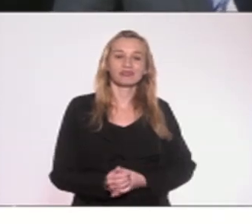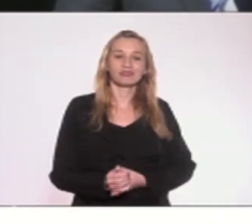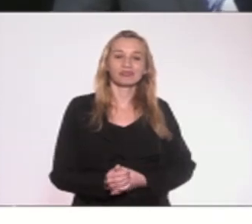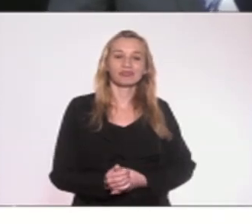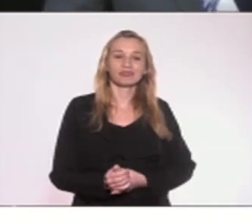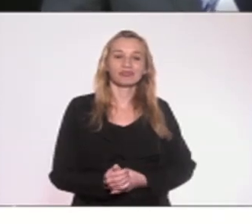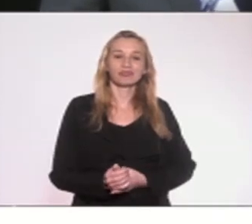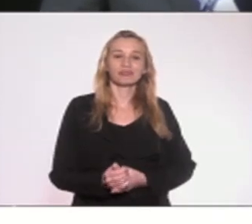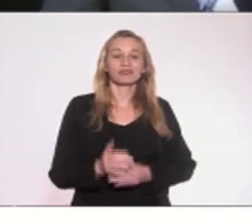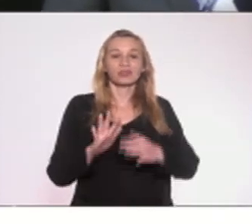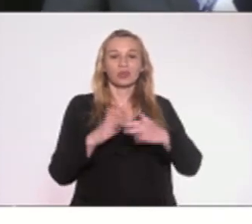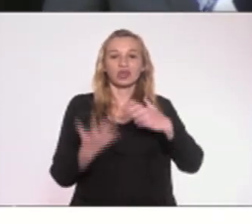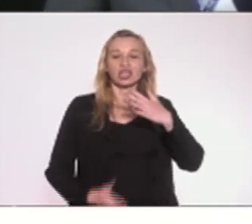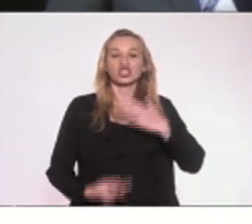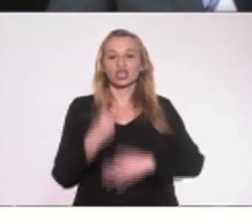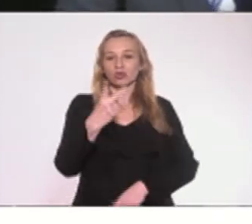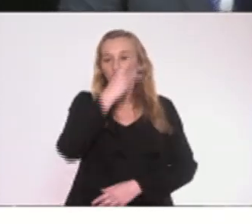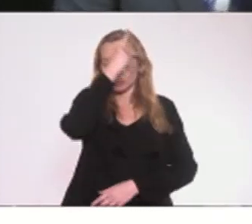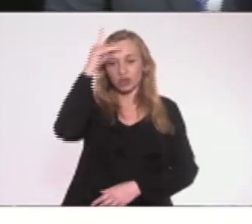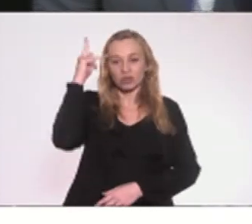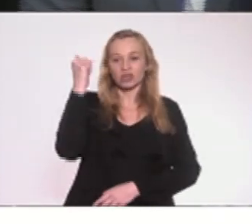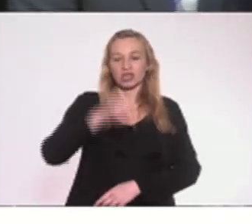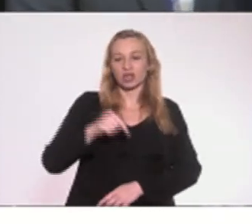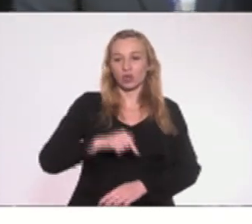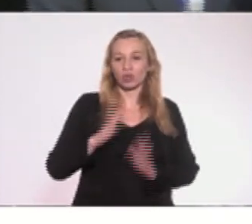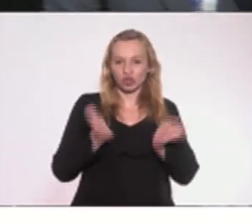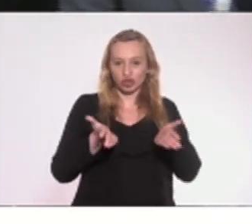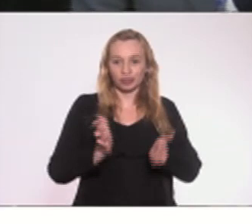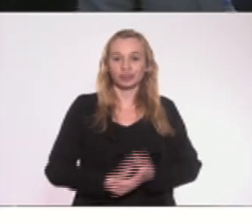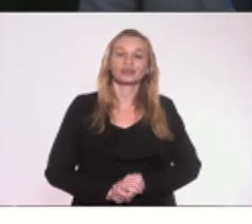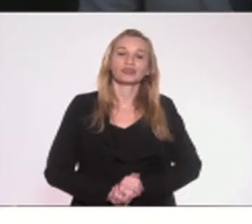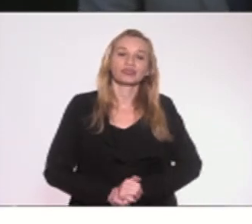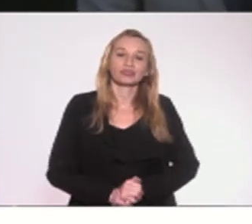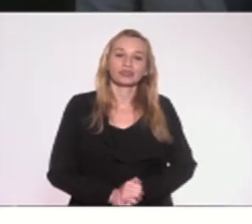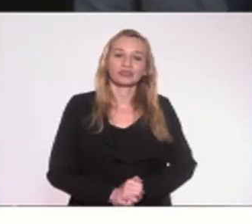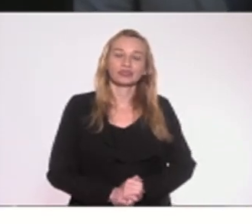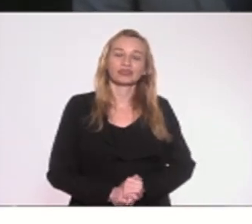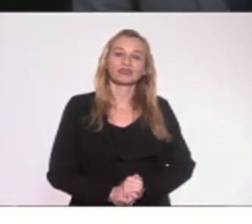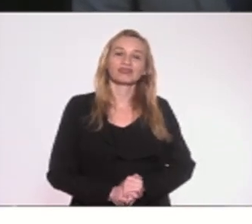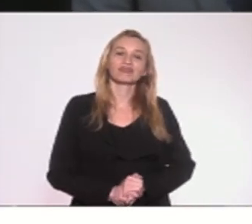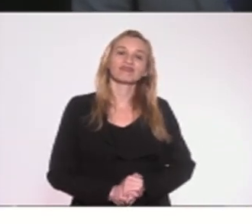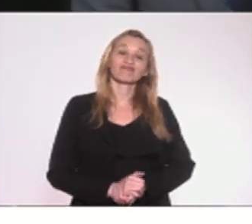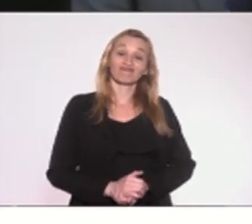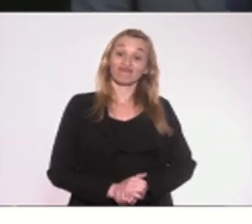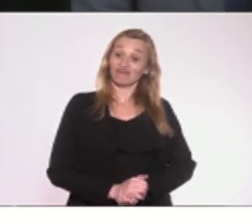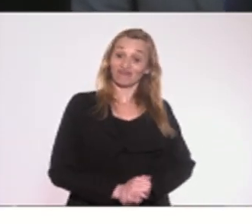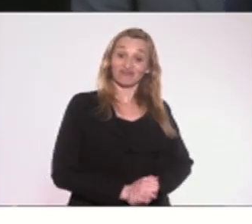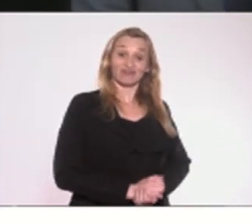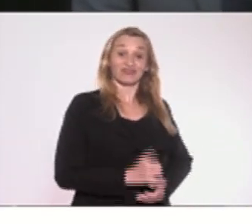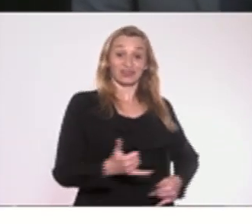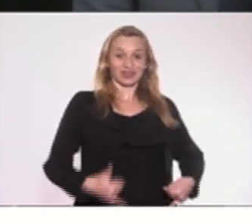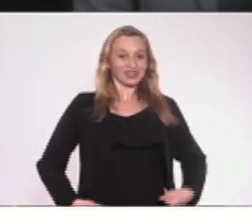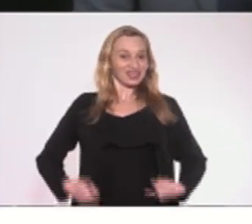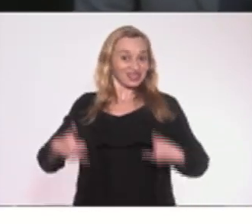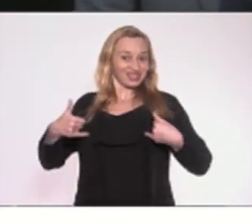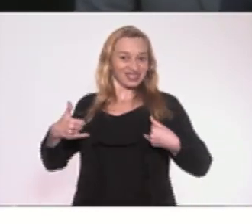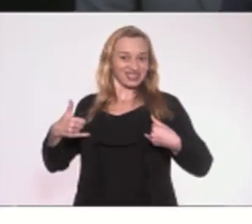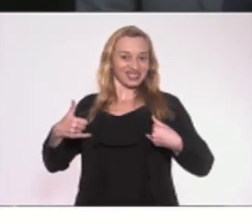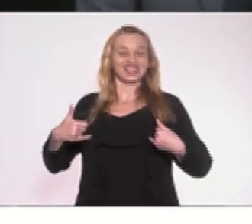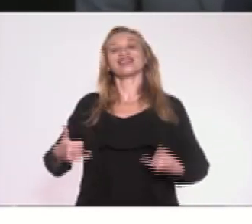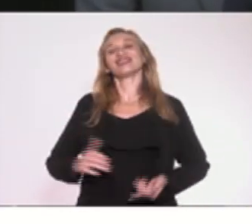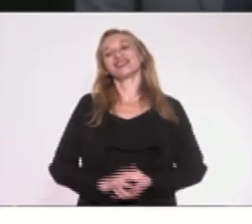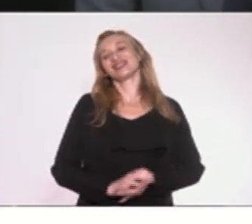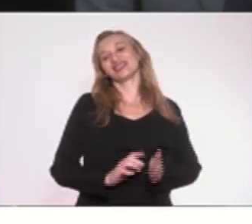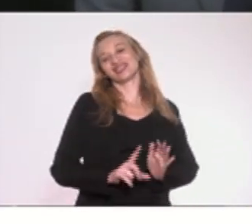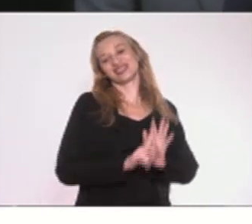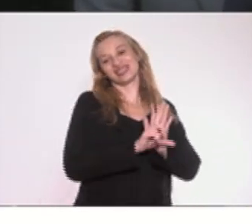Nós vamos homenagear duas pessoas aqui hoje, com a maior honraria do